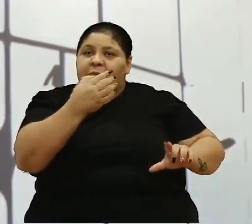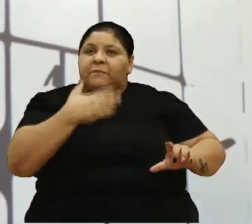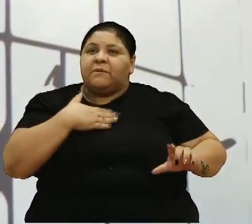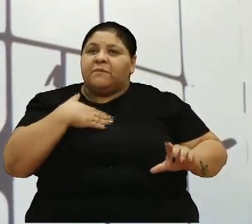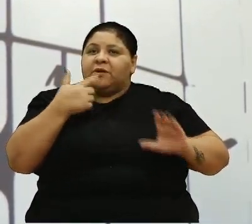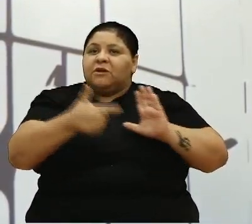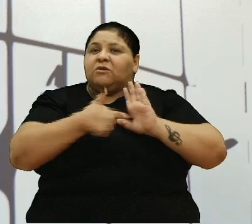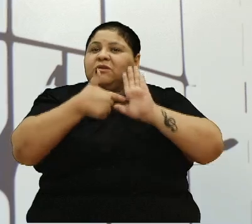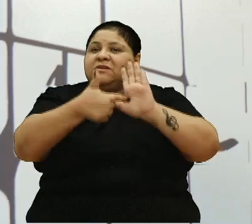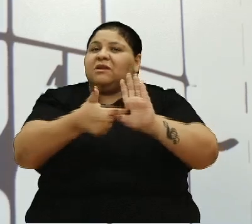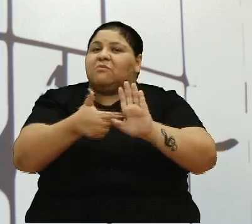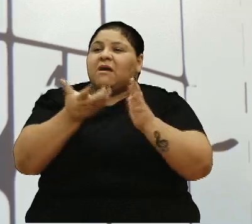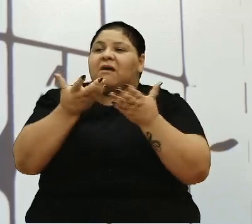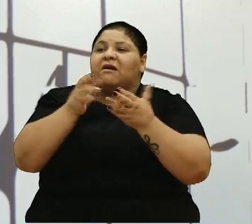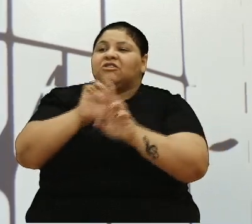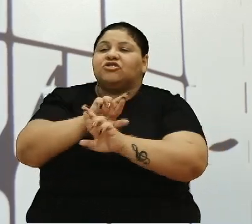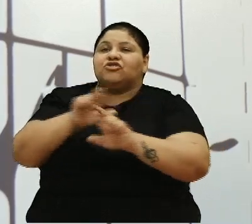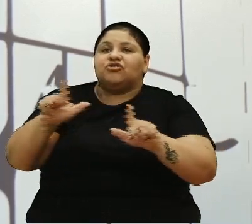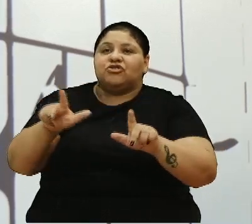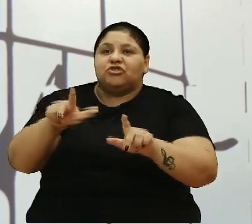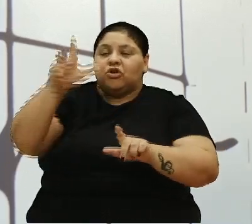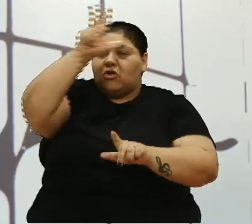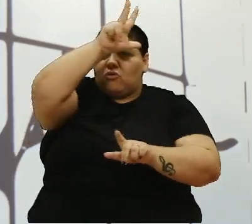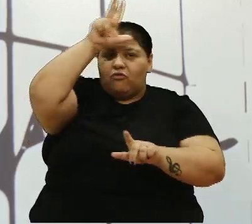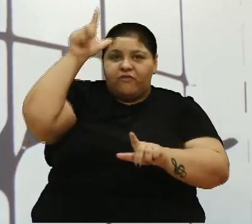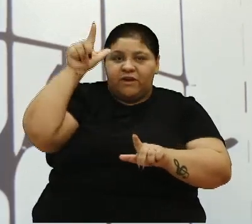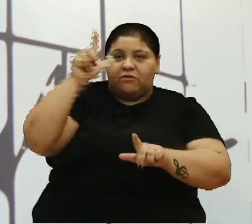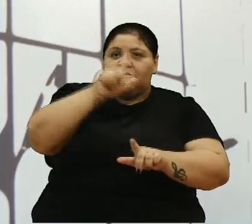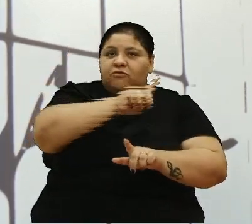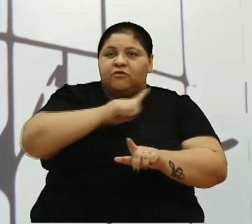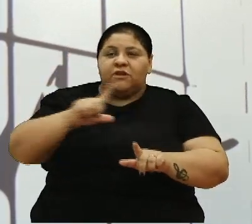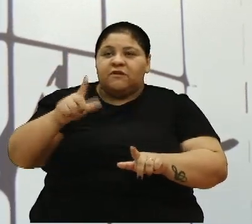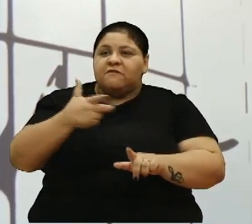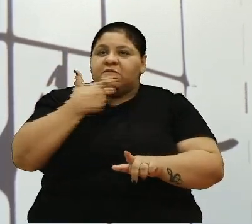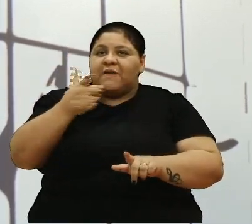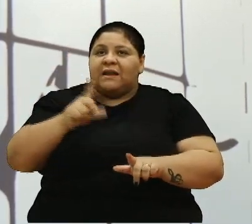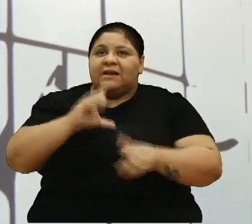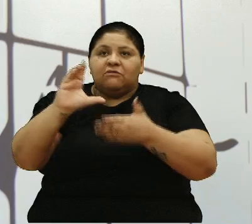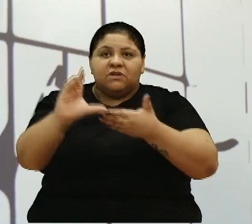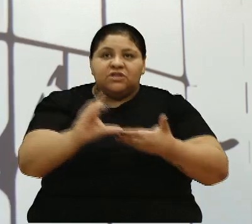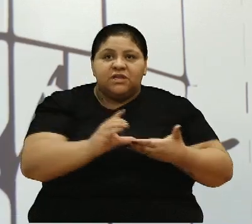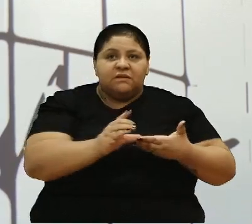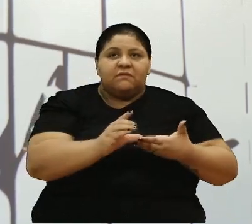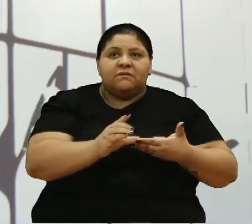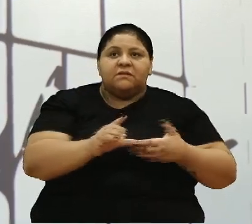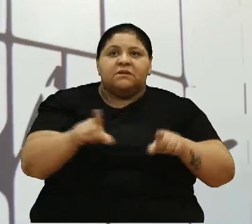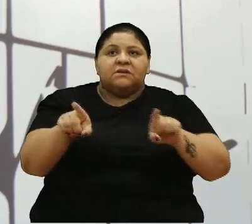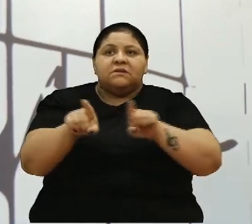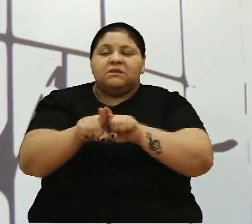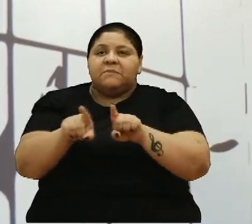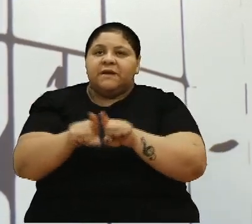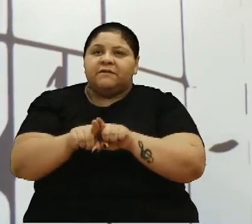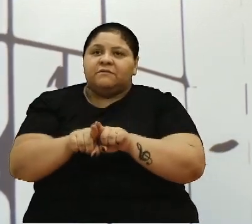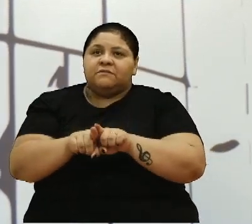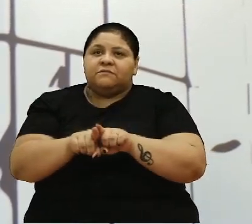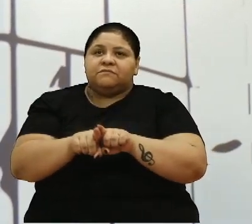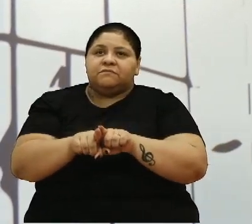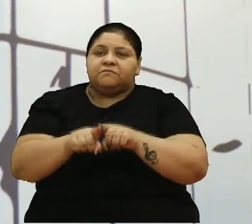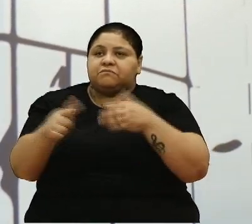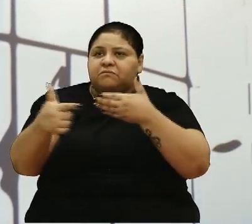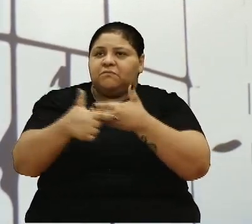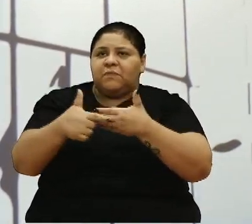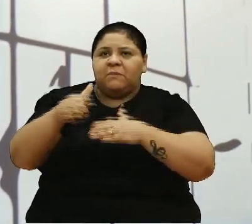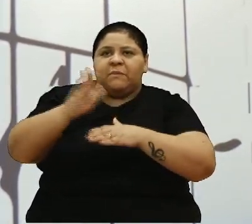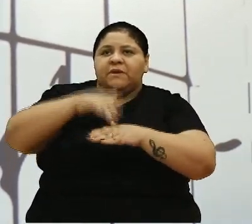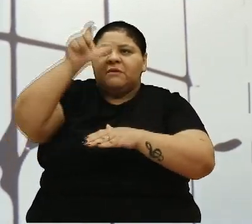uma contradição, que ao mesmo tempo que o governo alega não ter recursos, não ter dinheiro, ele vai contra o que ele pregou, que era um cargo a mais, uma